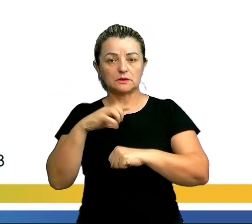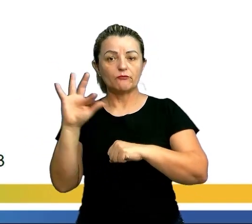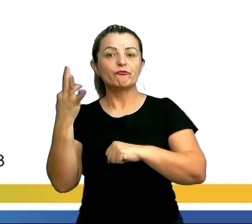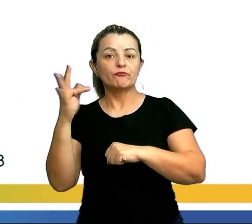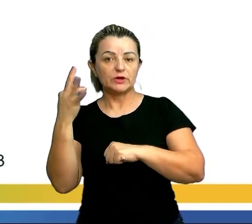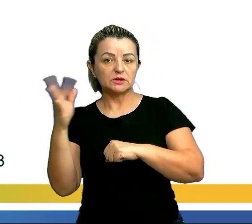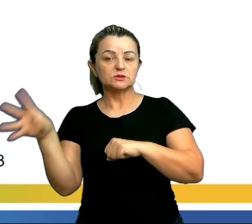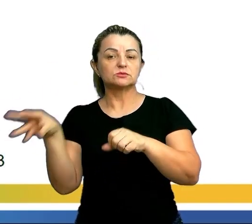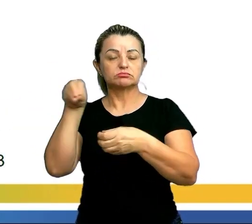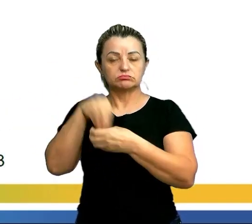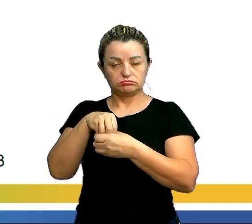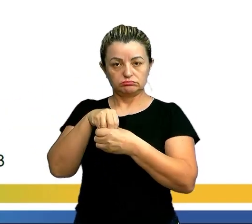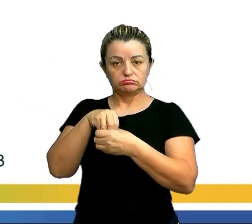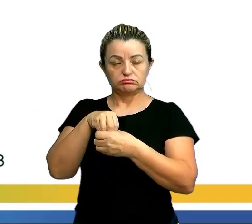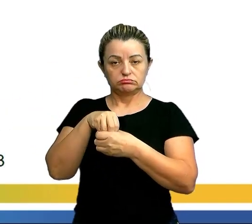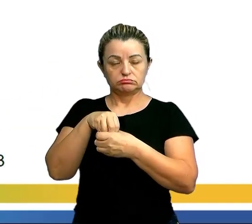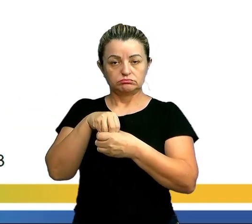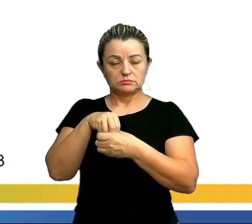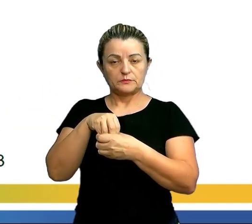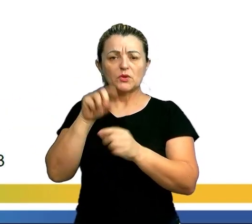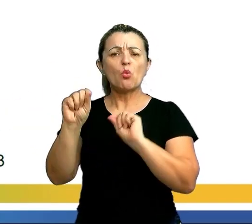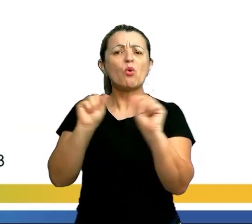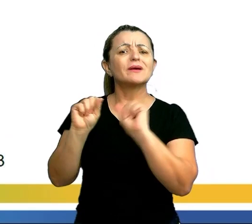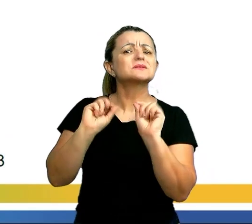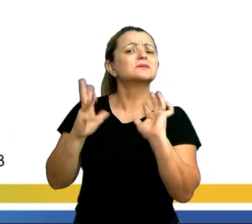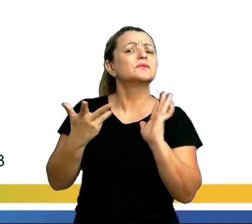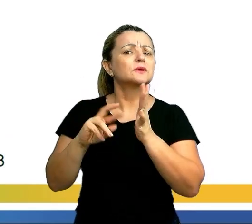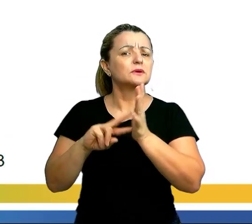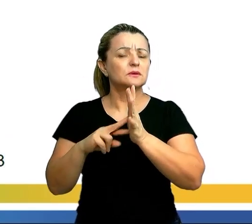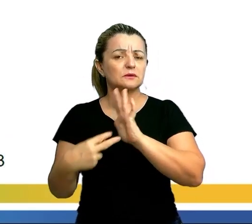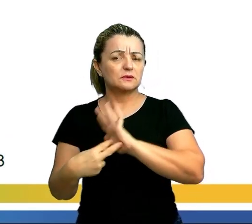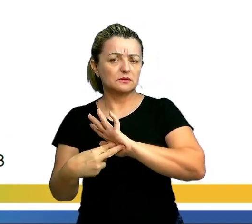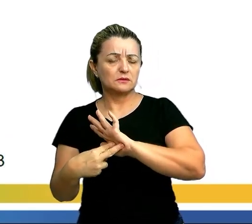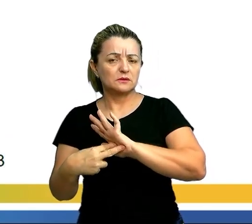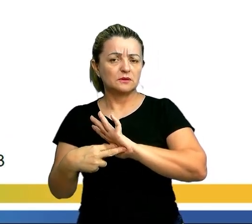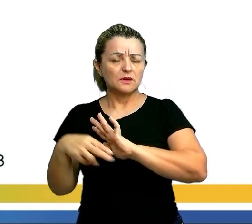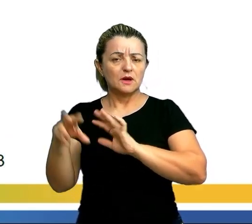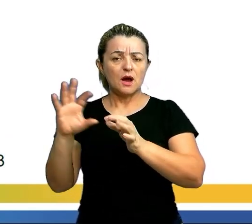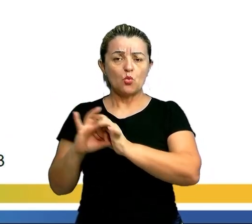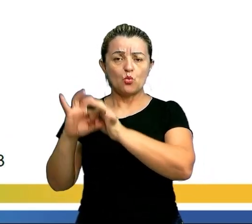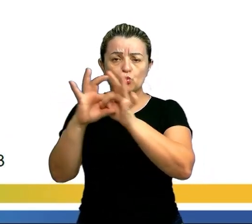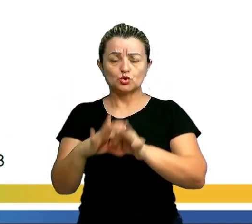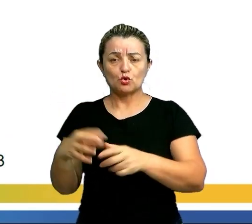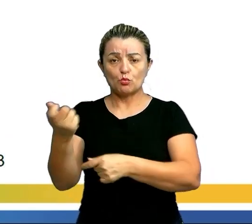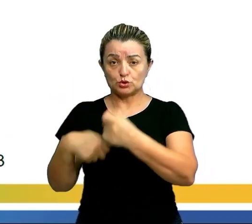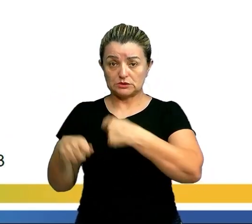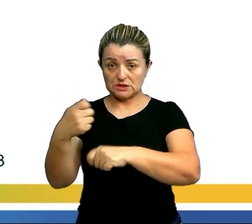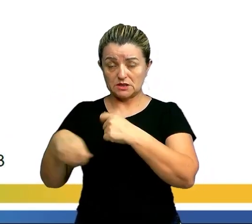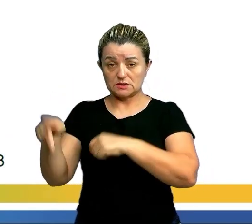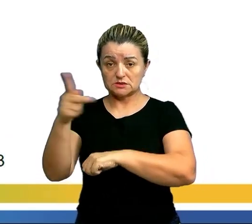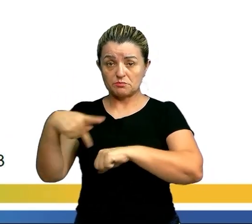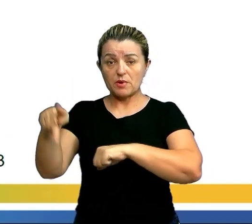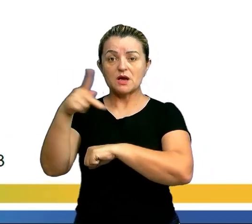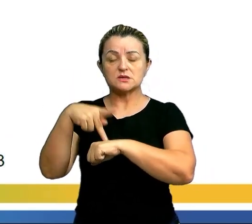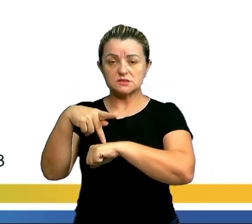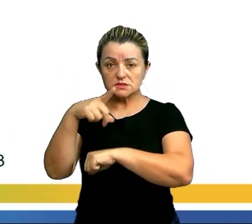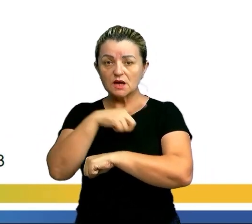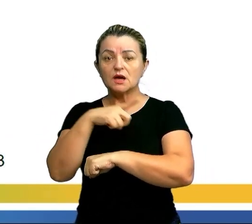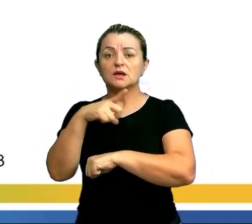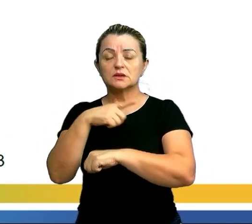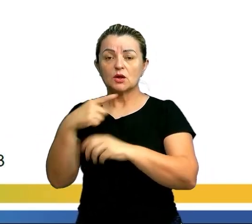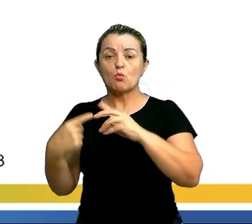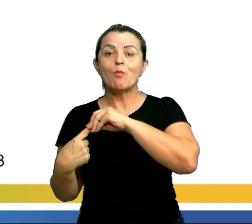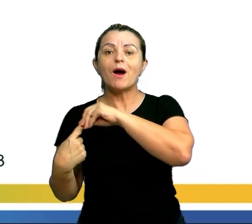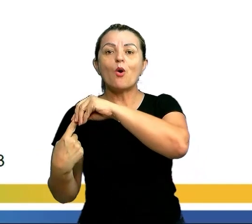entrou esse ano. O que é que significa isso, a União Monetária? É que esses países possuem uma